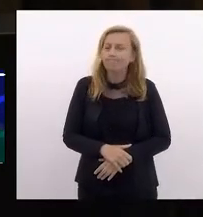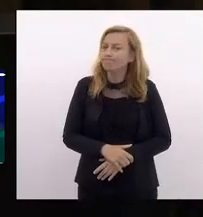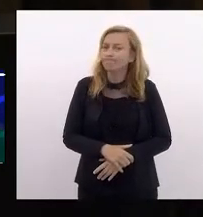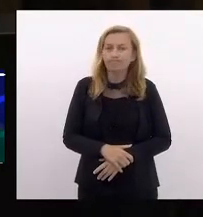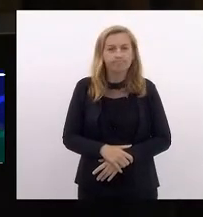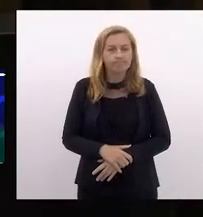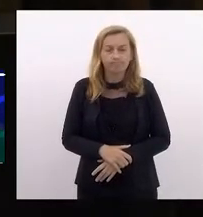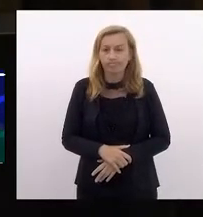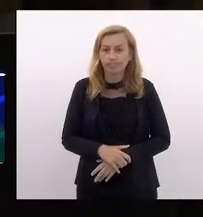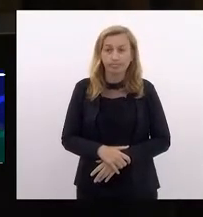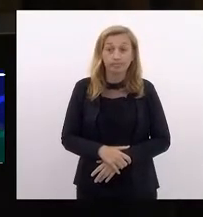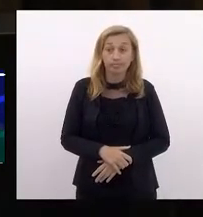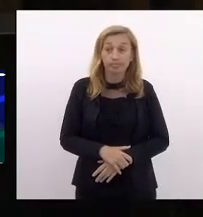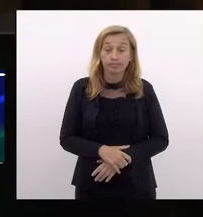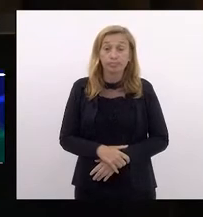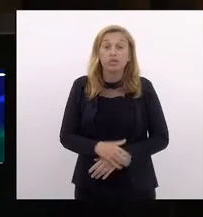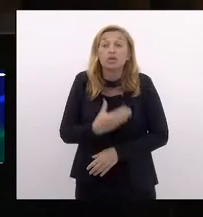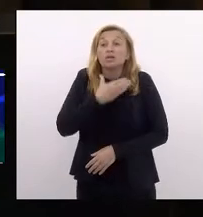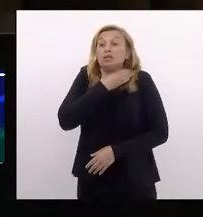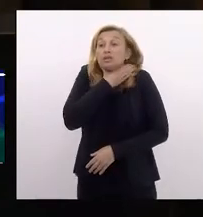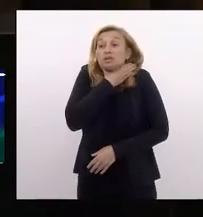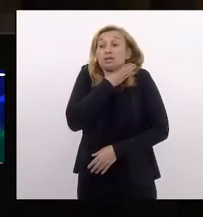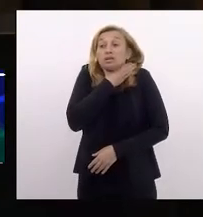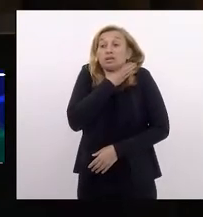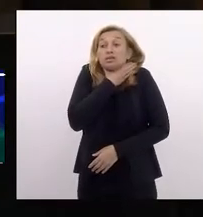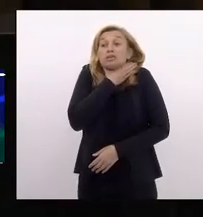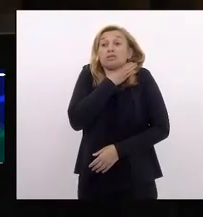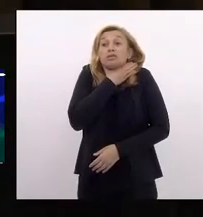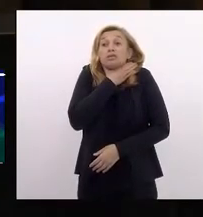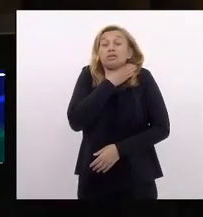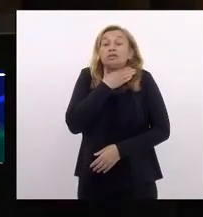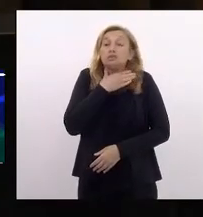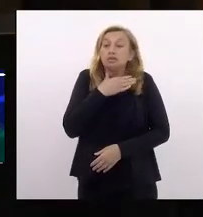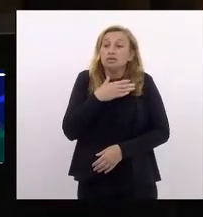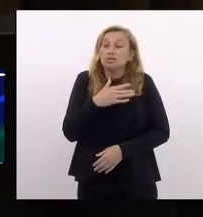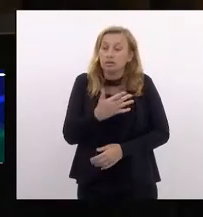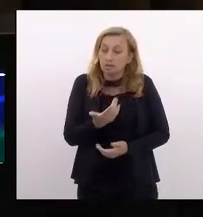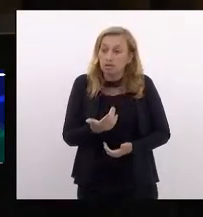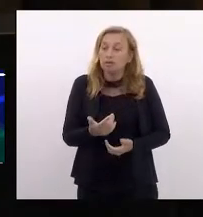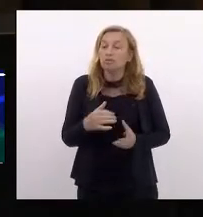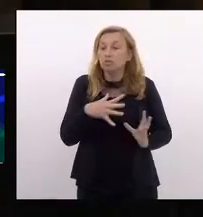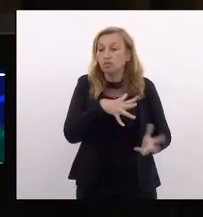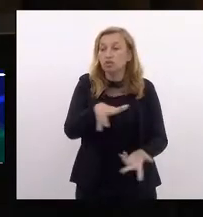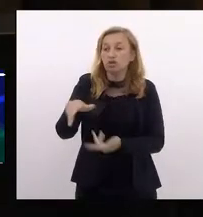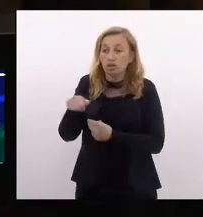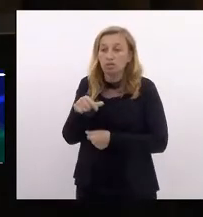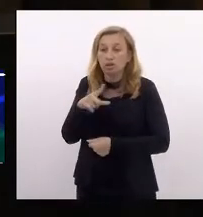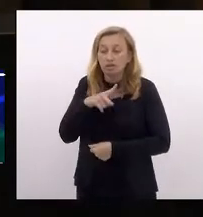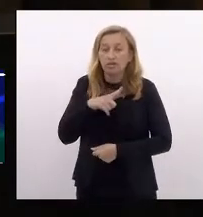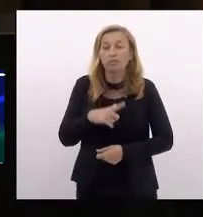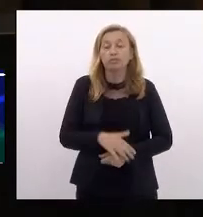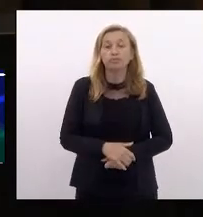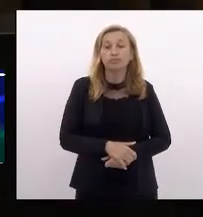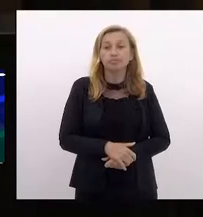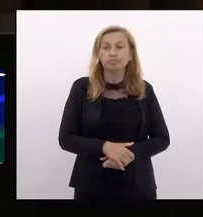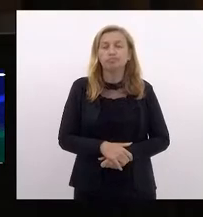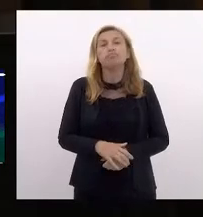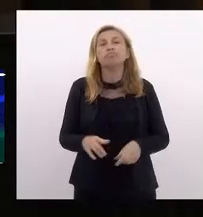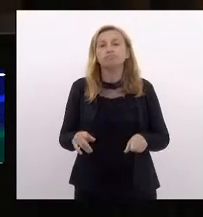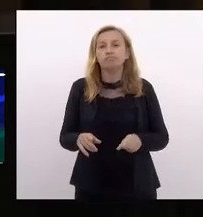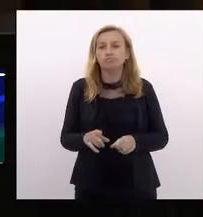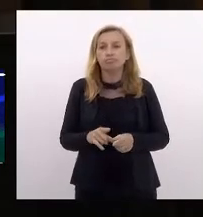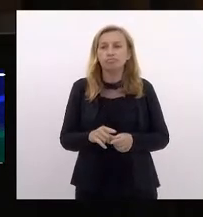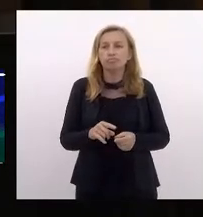do Rio de Janeiro na maior crise sanitária e humanitária mundial e essa não